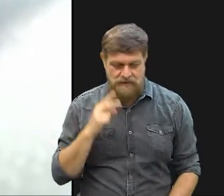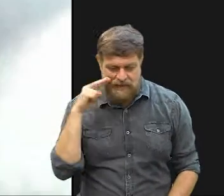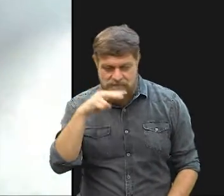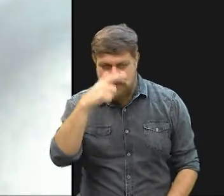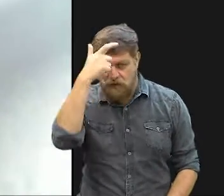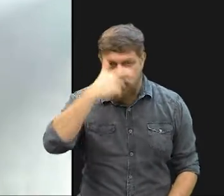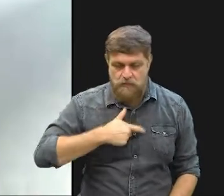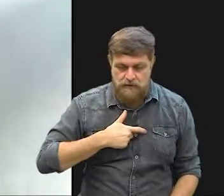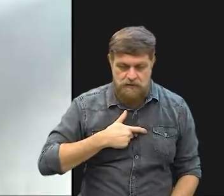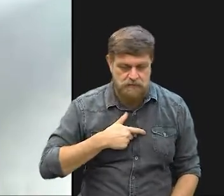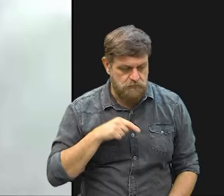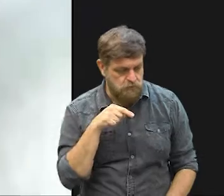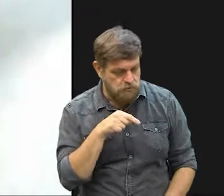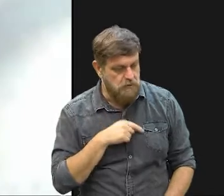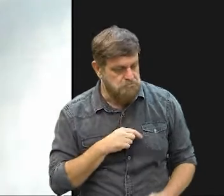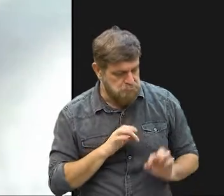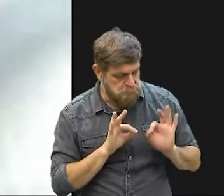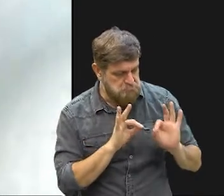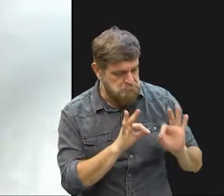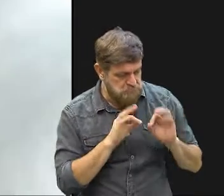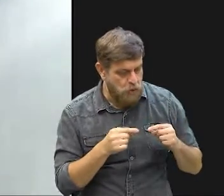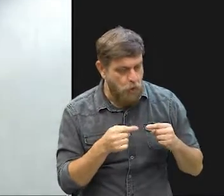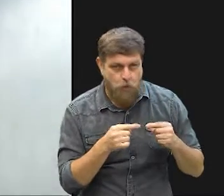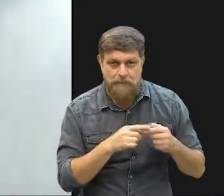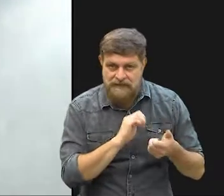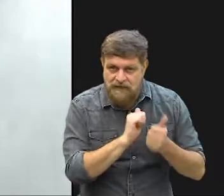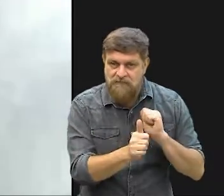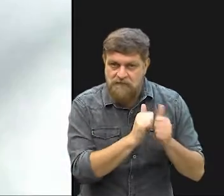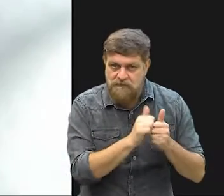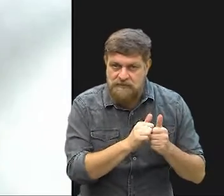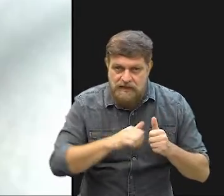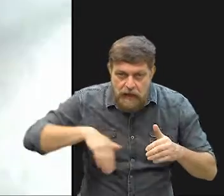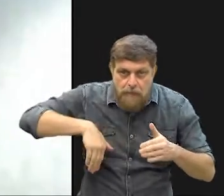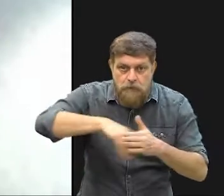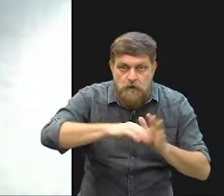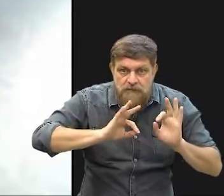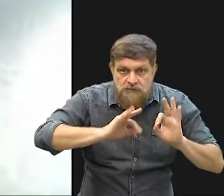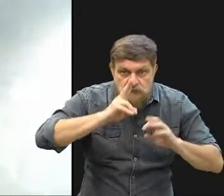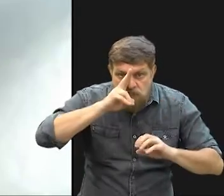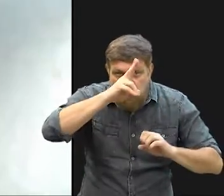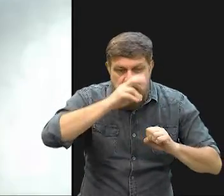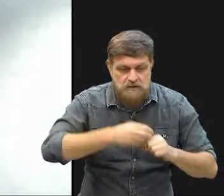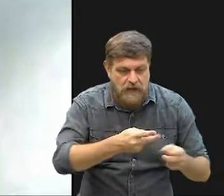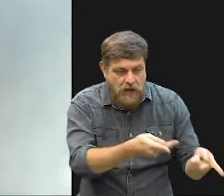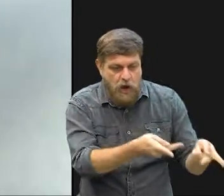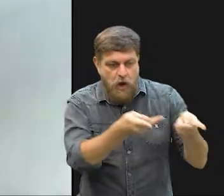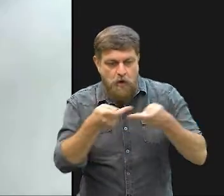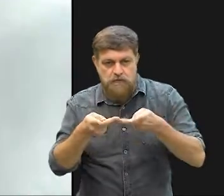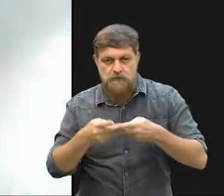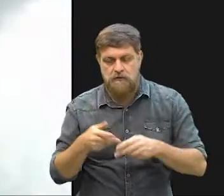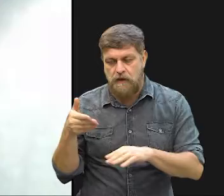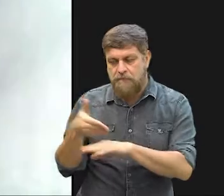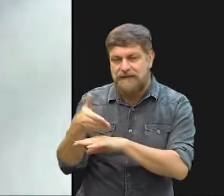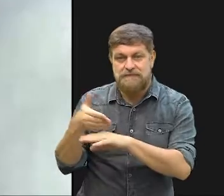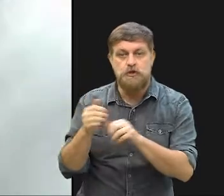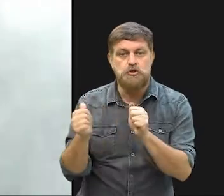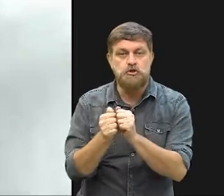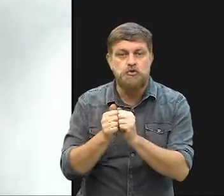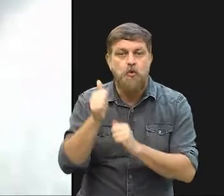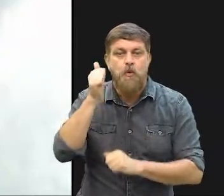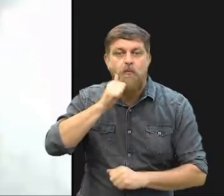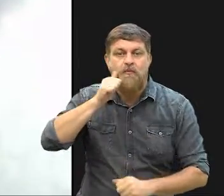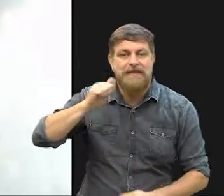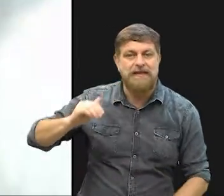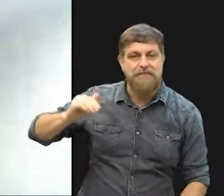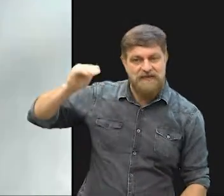me viu batendo na bola, falou assim, nossa, essa canhotinha aí bate forte, né? Ela não quer jogar com a gente? Aí eu comecei a jogar com as meninas mais velhas,